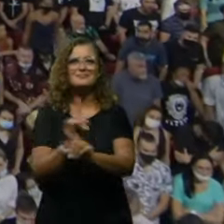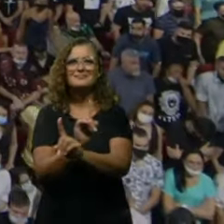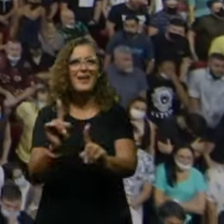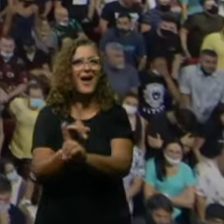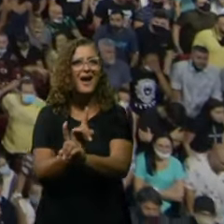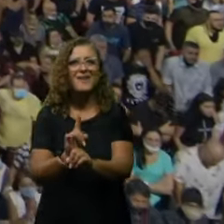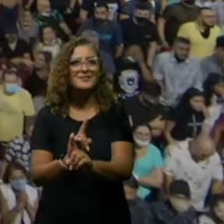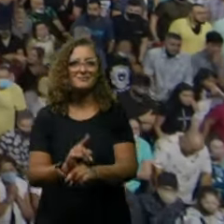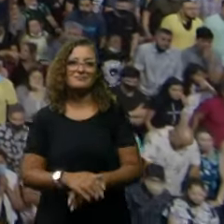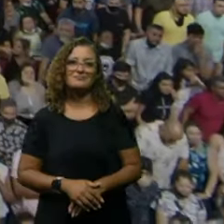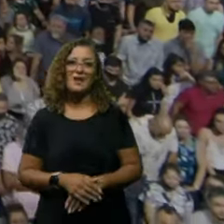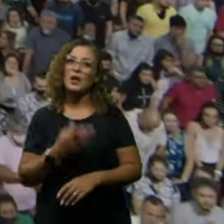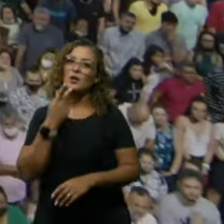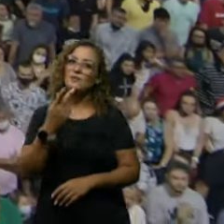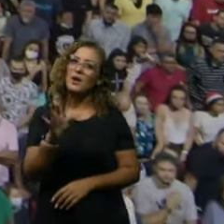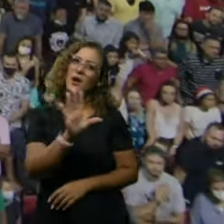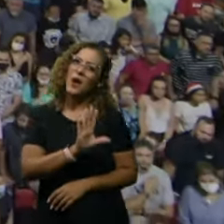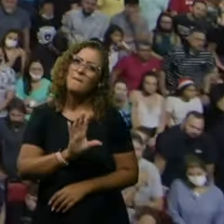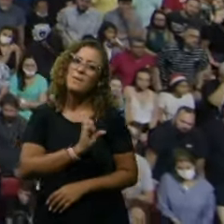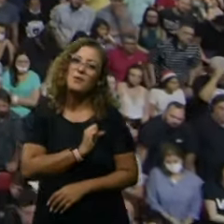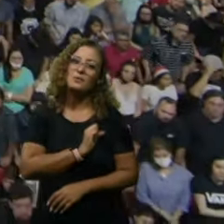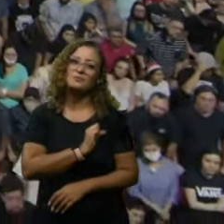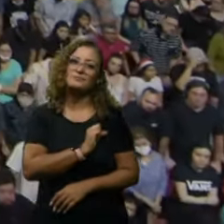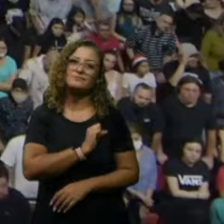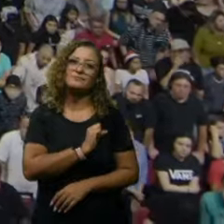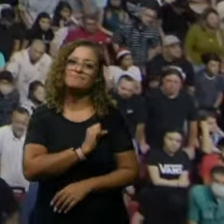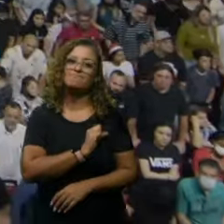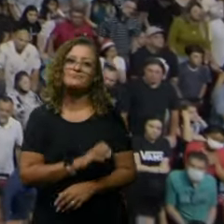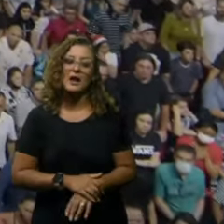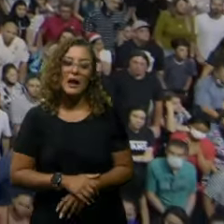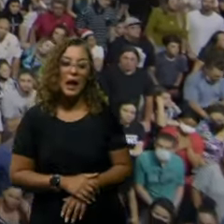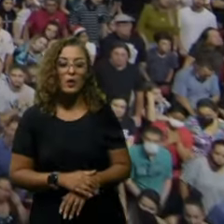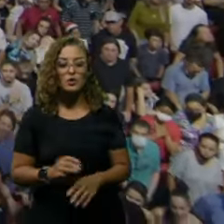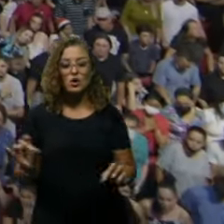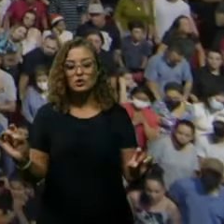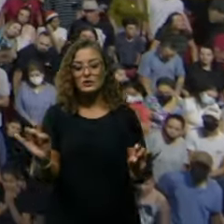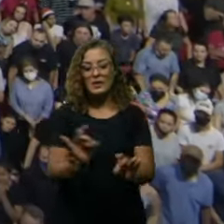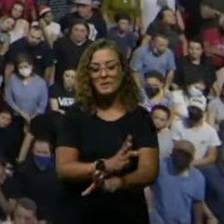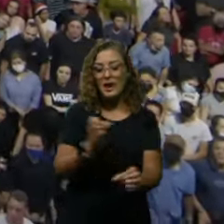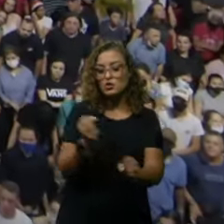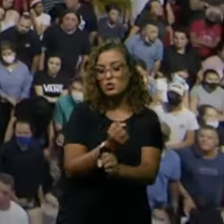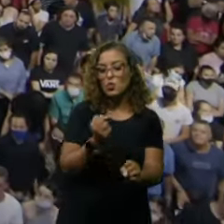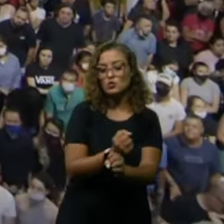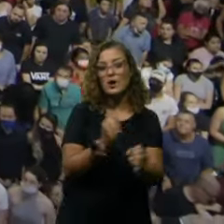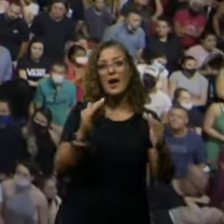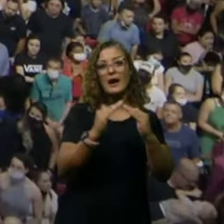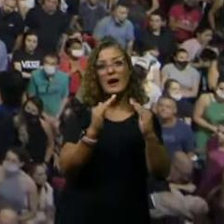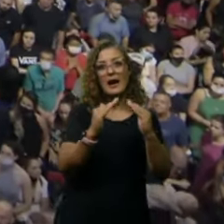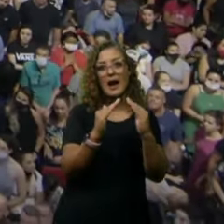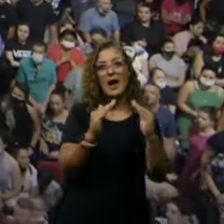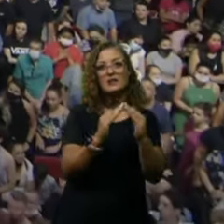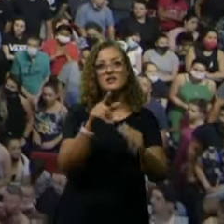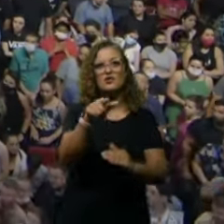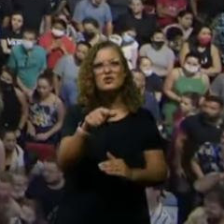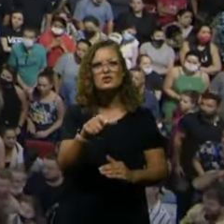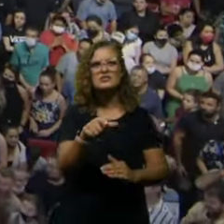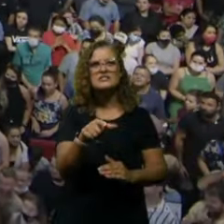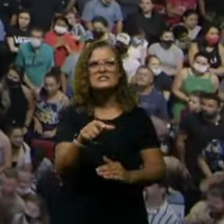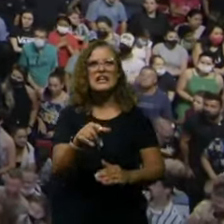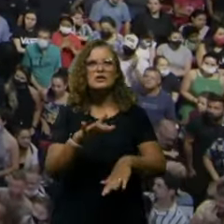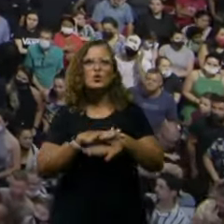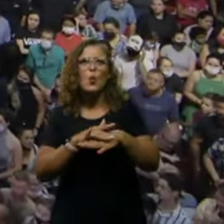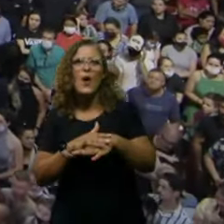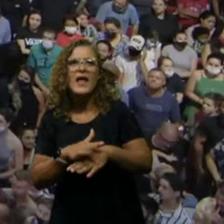amor e a quando eu terminar de construir a casa tal por isso que a sua casa tem feito teu cabelo caiu gastrite nervosa